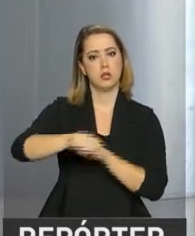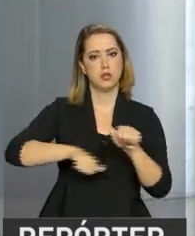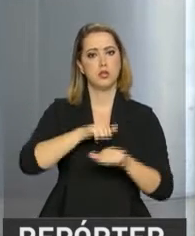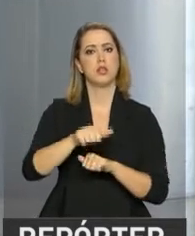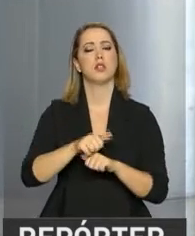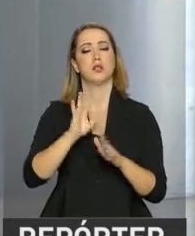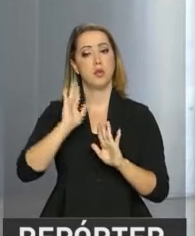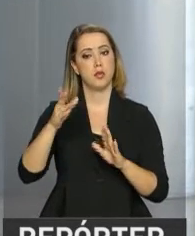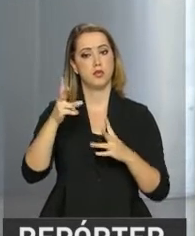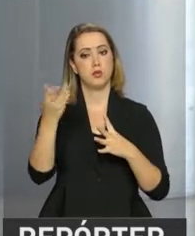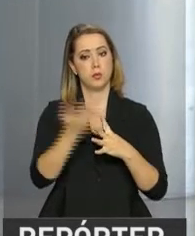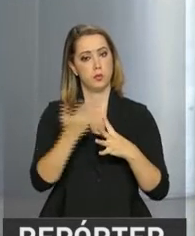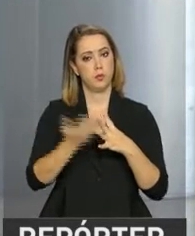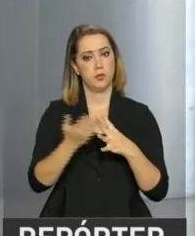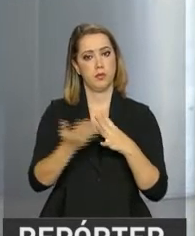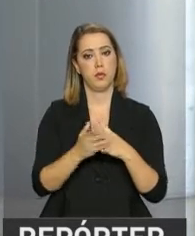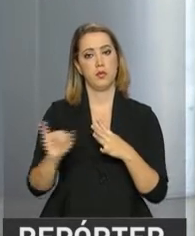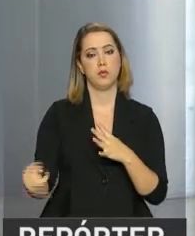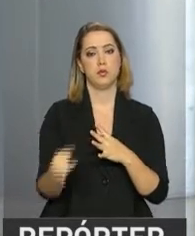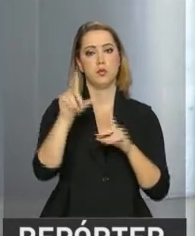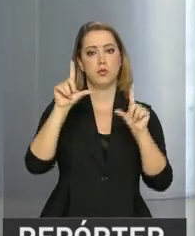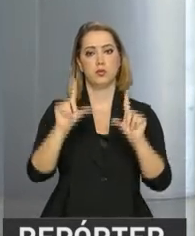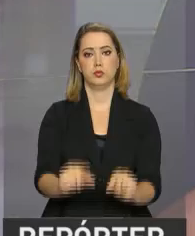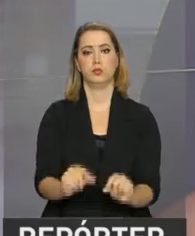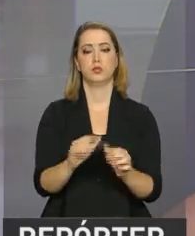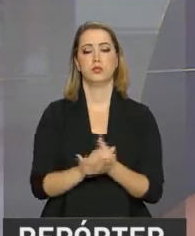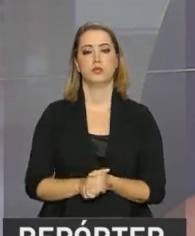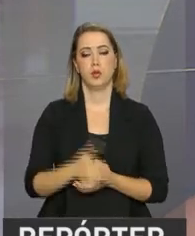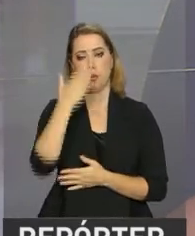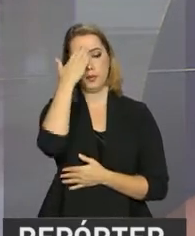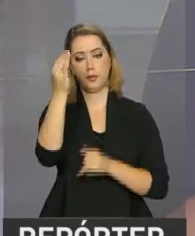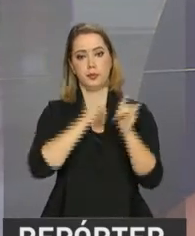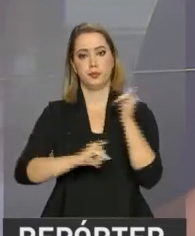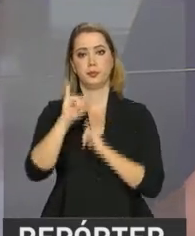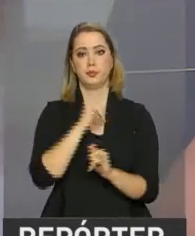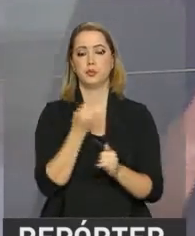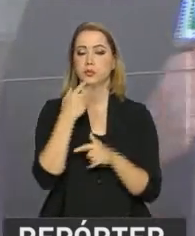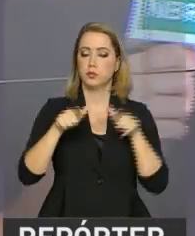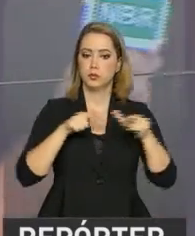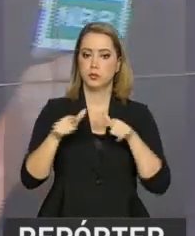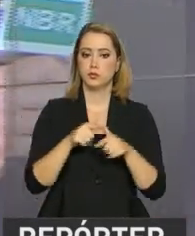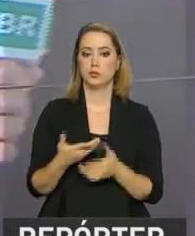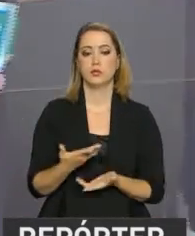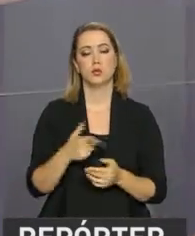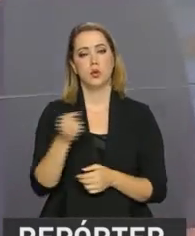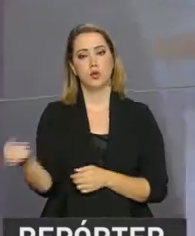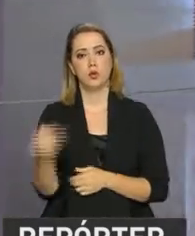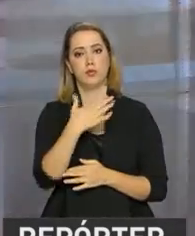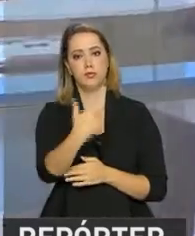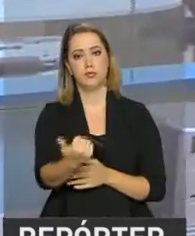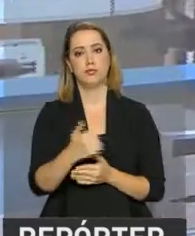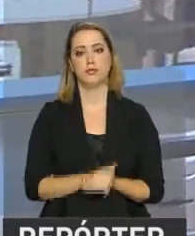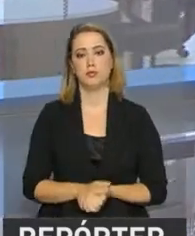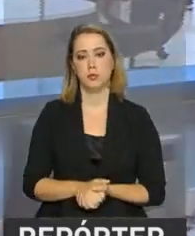parcelas com juros mais baixos volto com você no estúdio jaime paula muito obrigado pelas informações bom trabalho para você a qualquer novidade não chama aqui